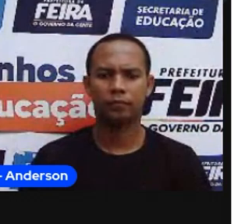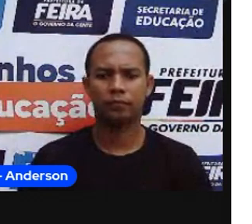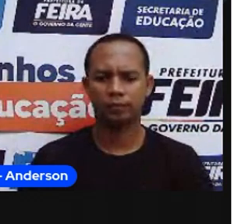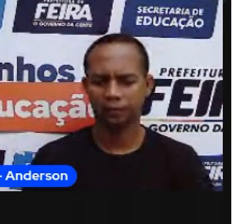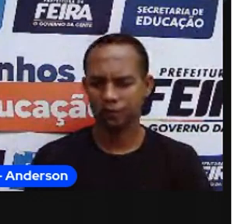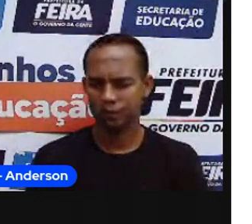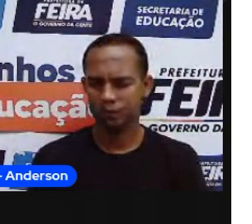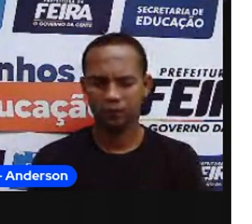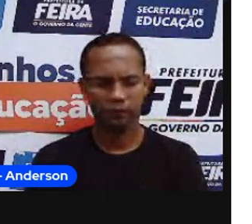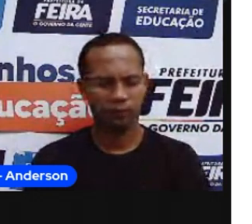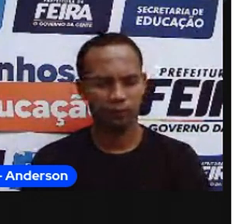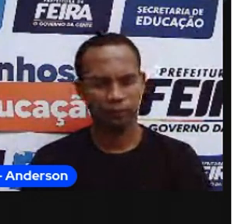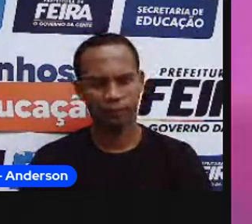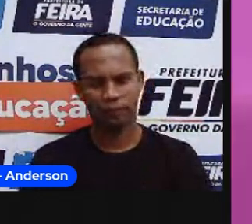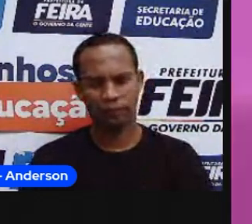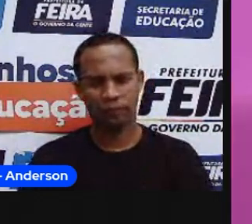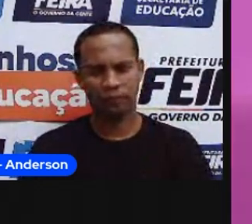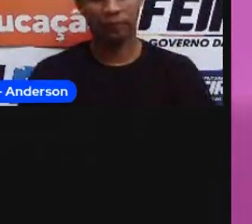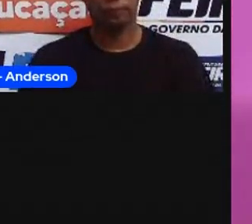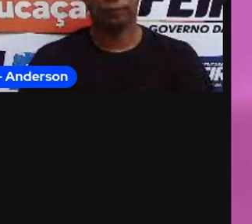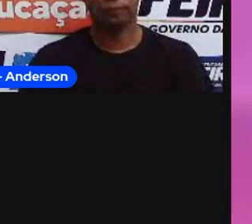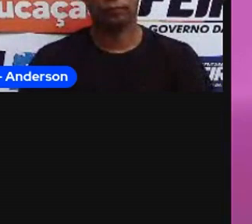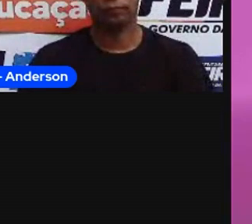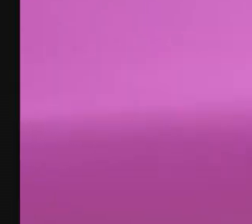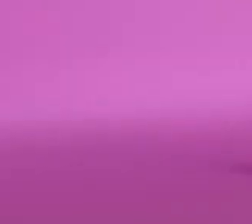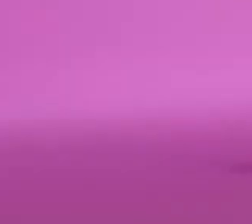Então vamos lá, peraí.